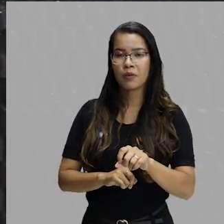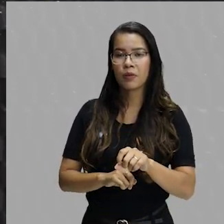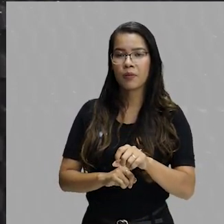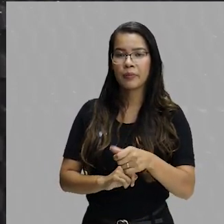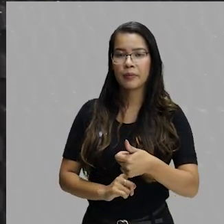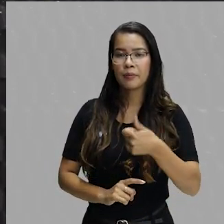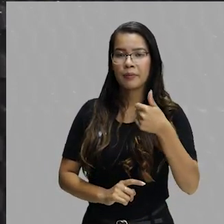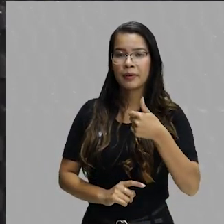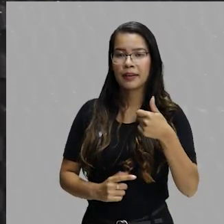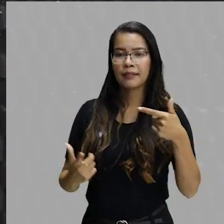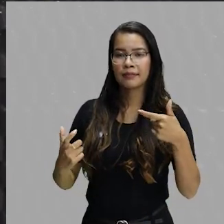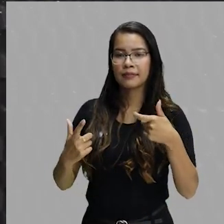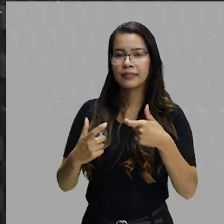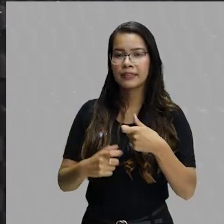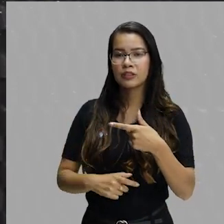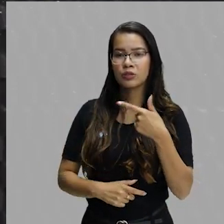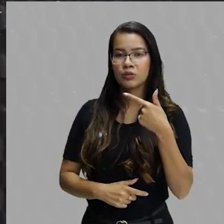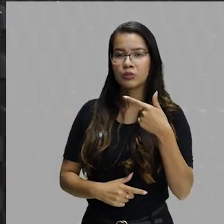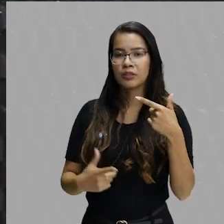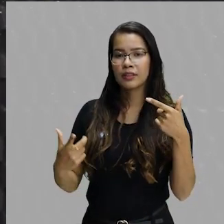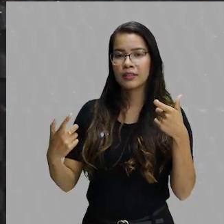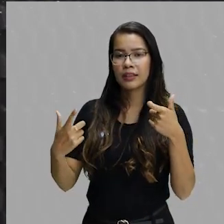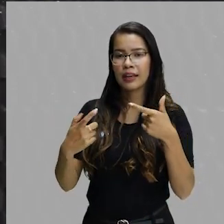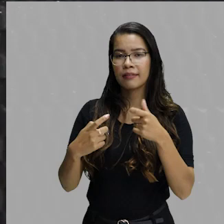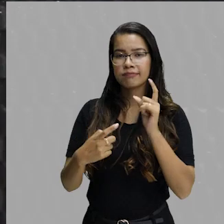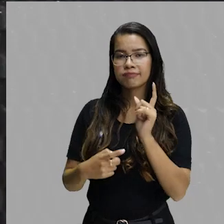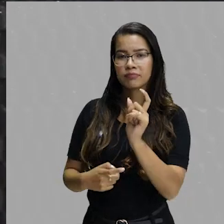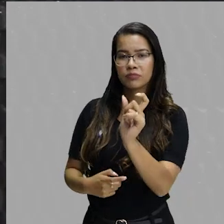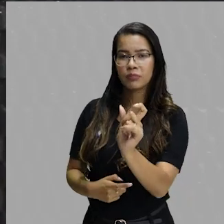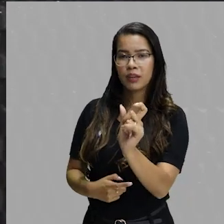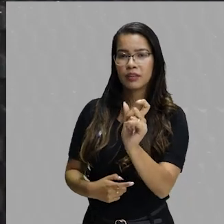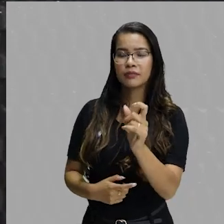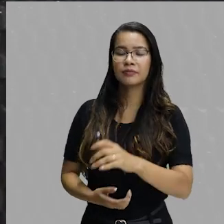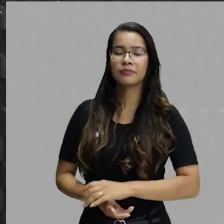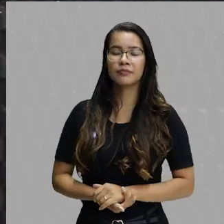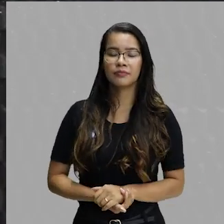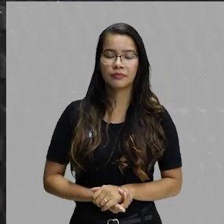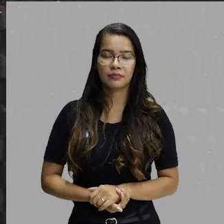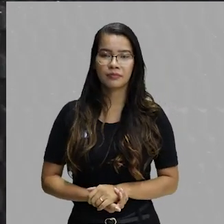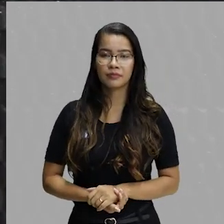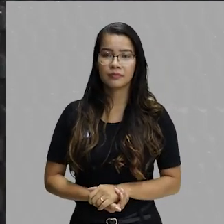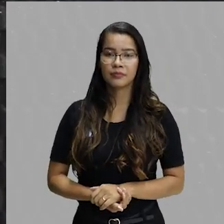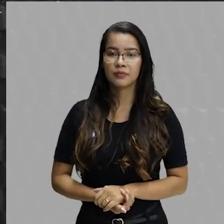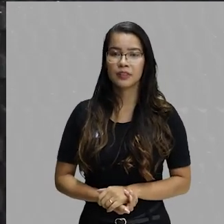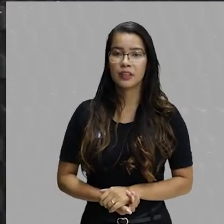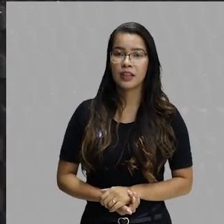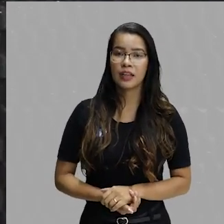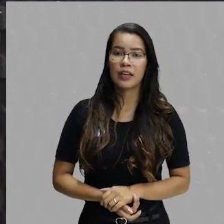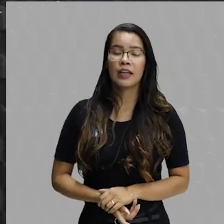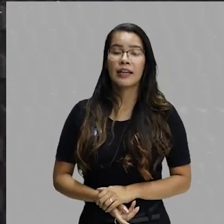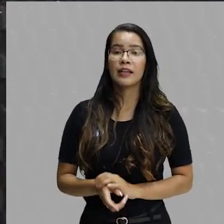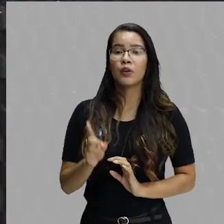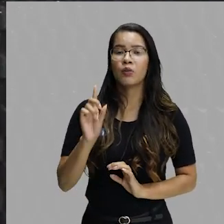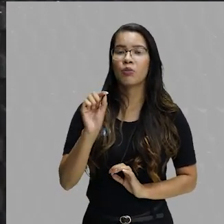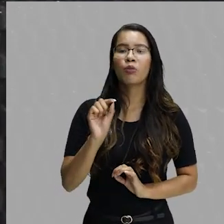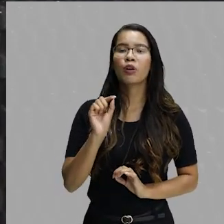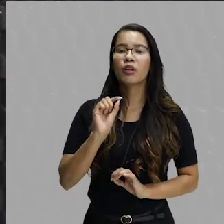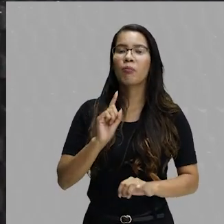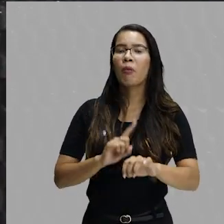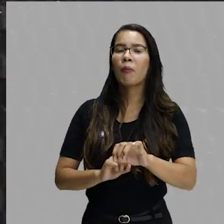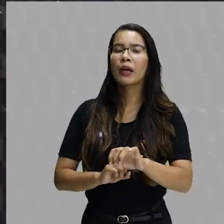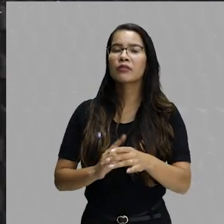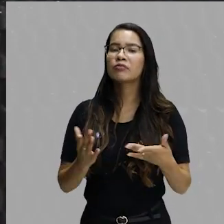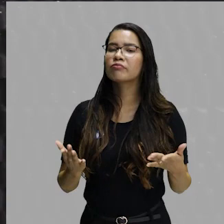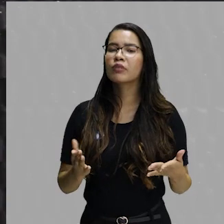grandes acontecimentos históricos dessa Europa do período entre guerras, que é o totalitarismo europeu.